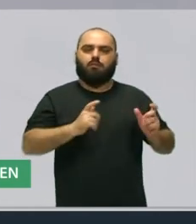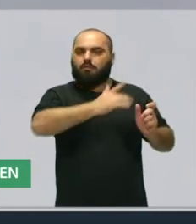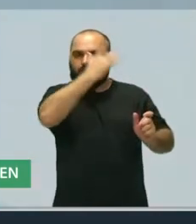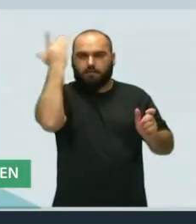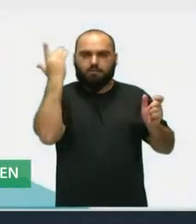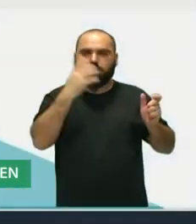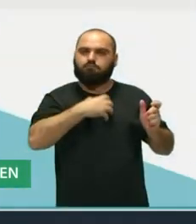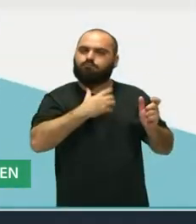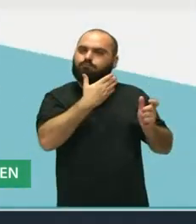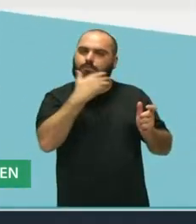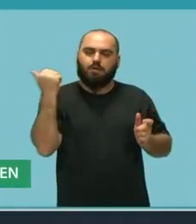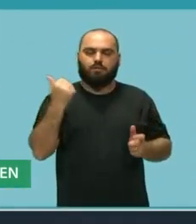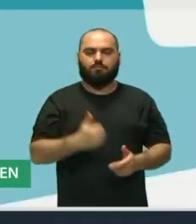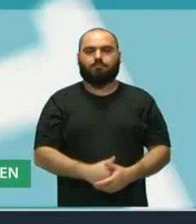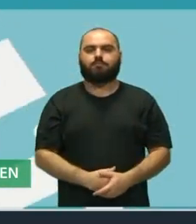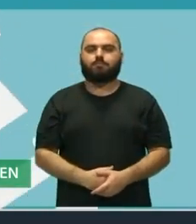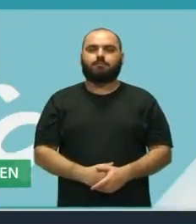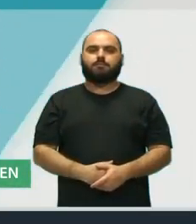pacientes.